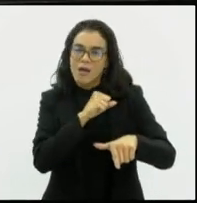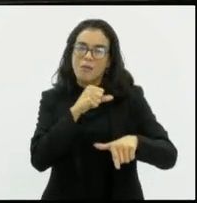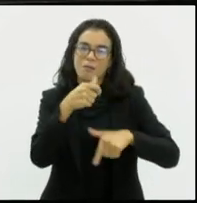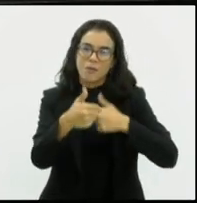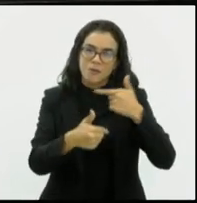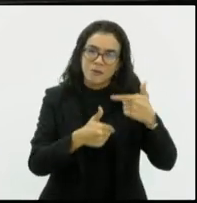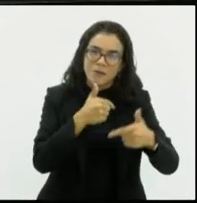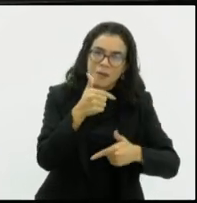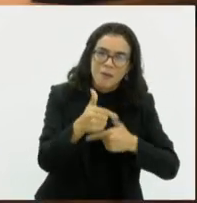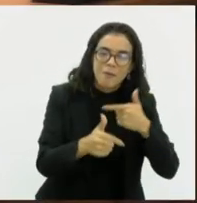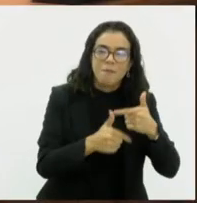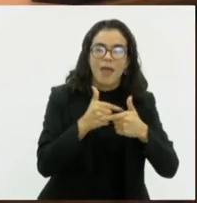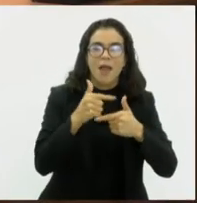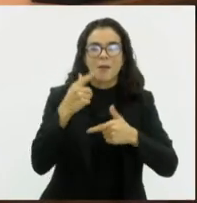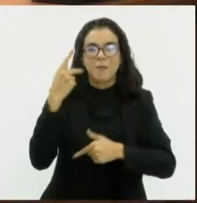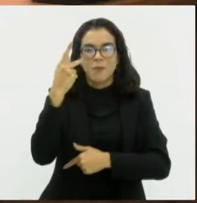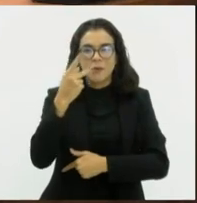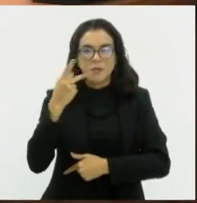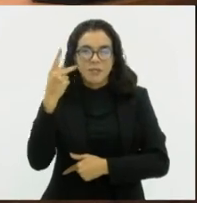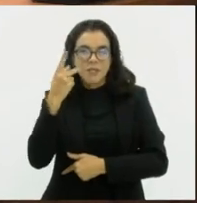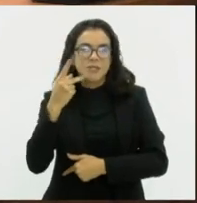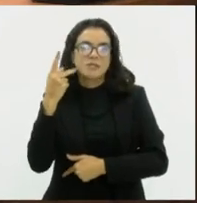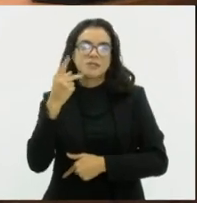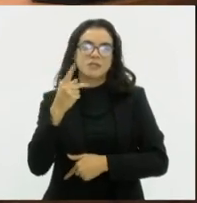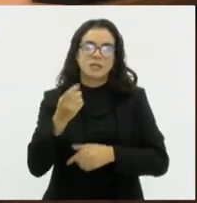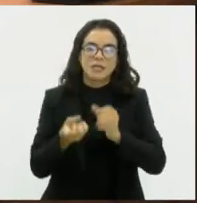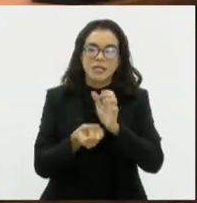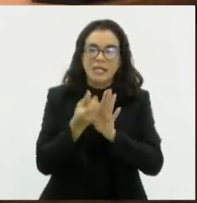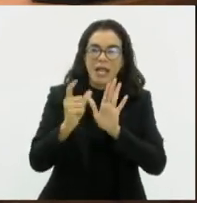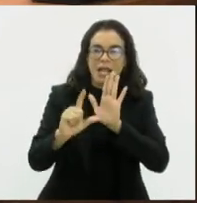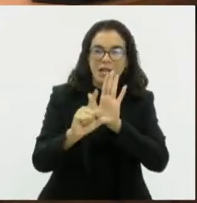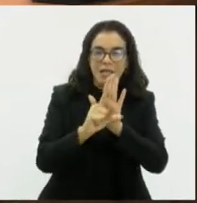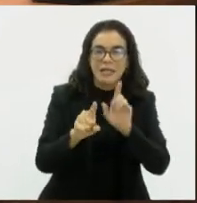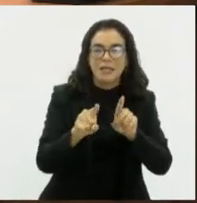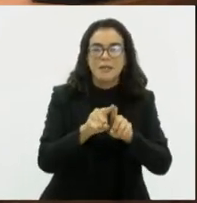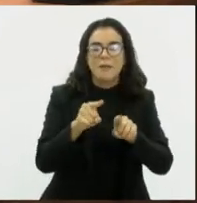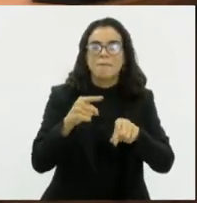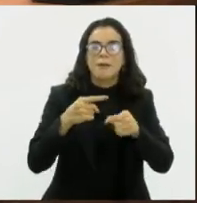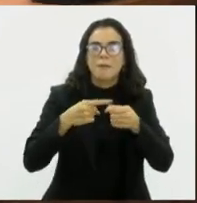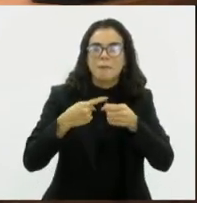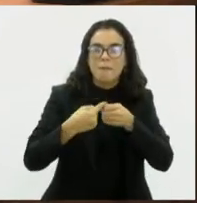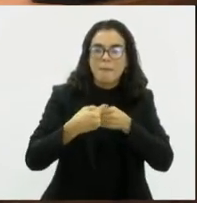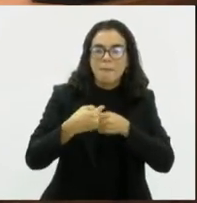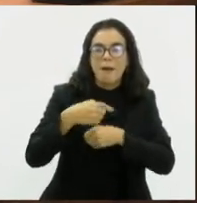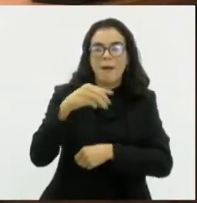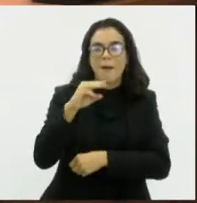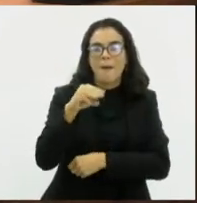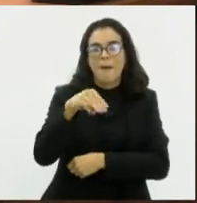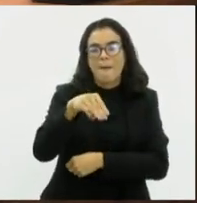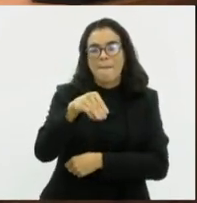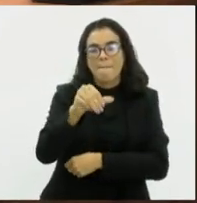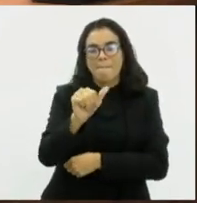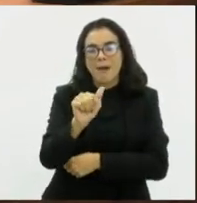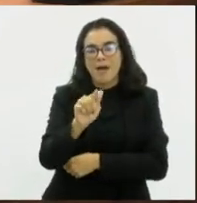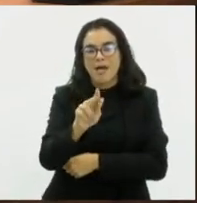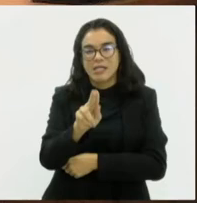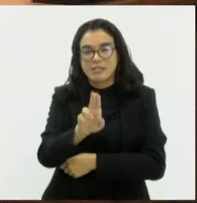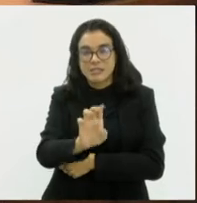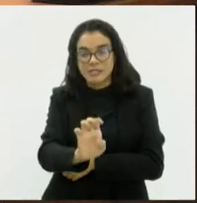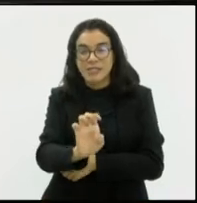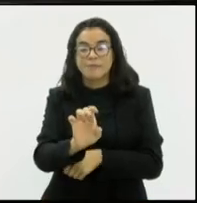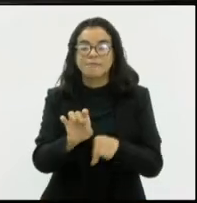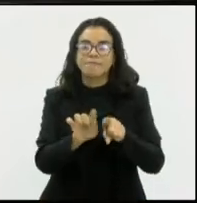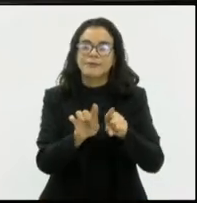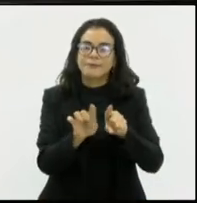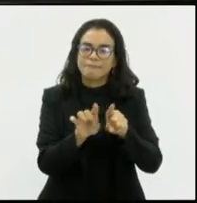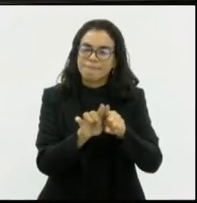ele faz na sua função legislativa, apaixonado pelo município de Magé, não mede esforços, assim como